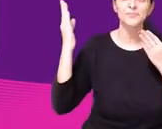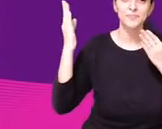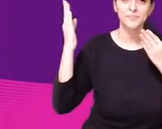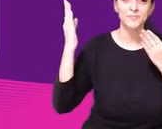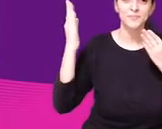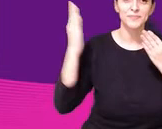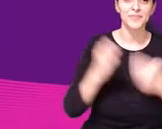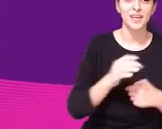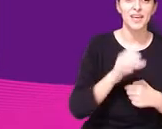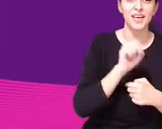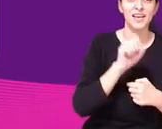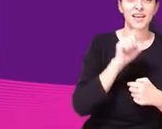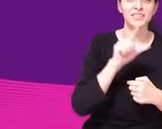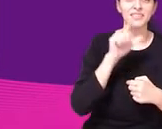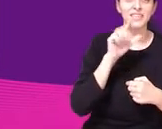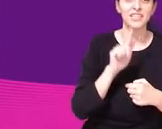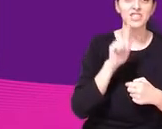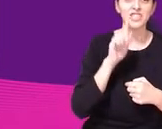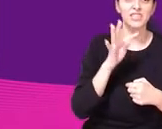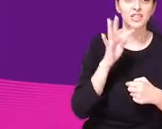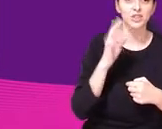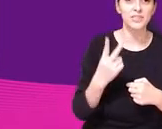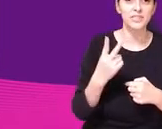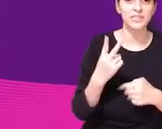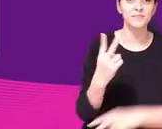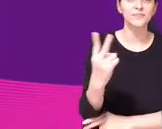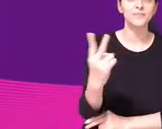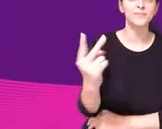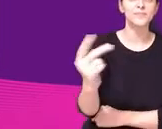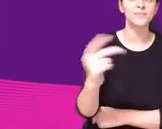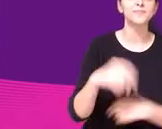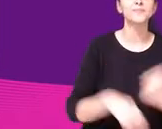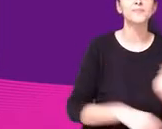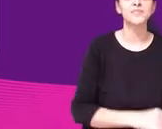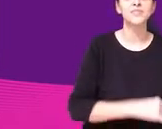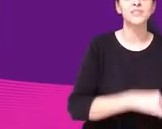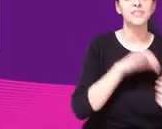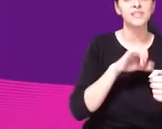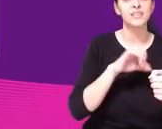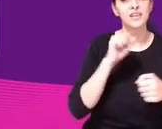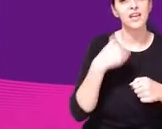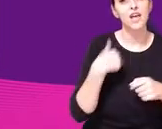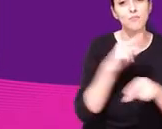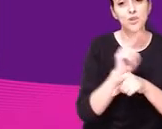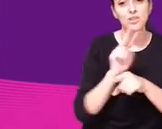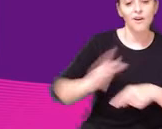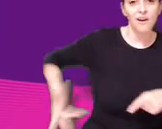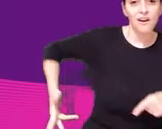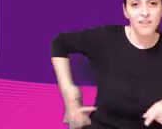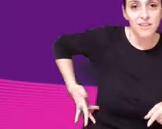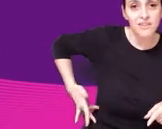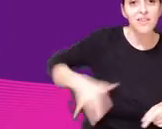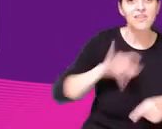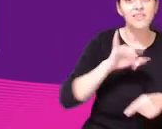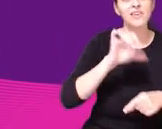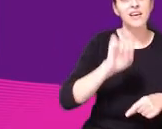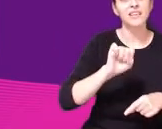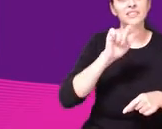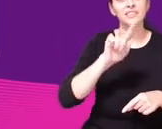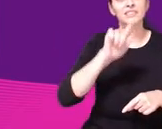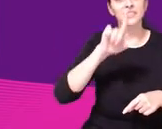ISGLT2 na fração de ejeção reduzida, preservada, a proteção renal do paciente com IC,